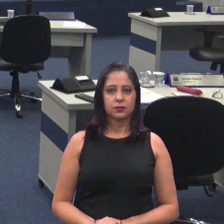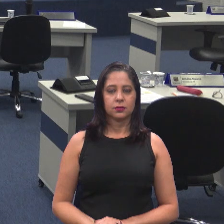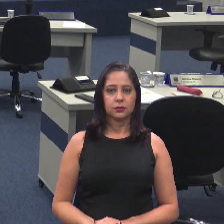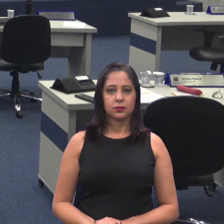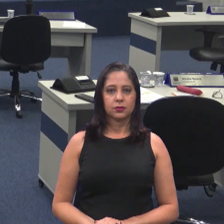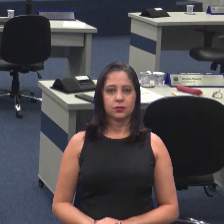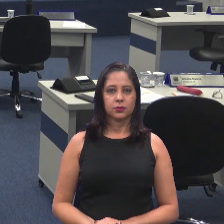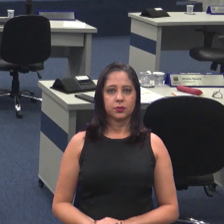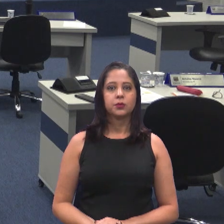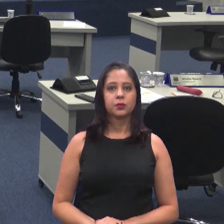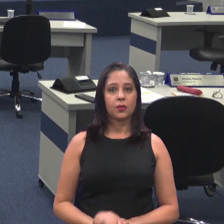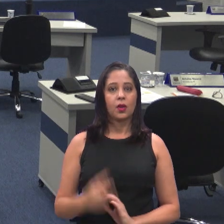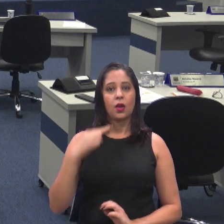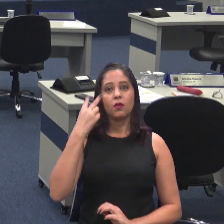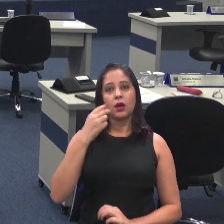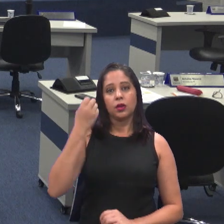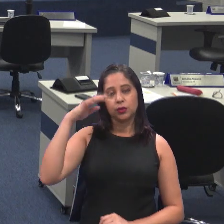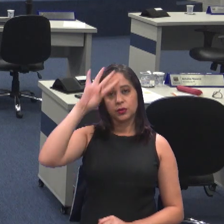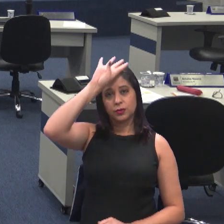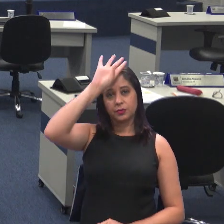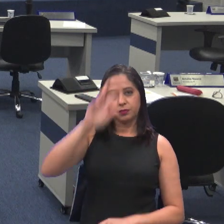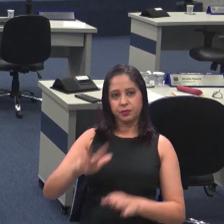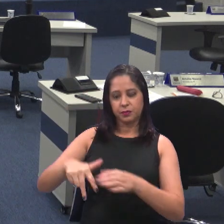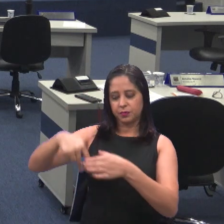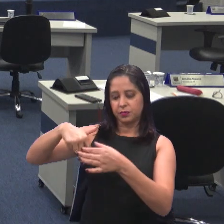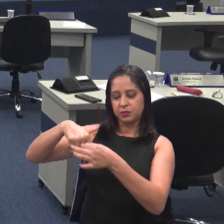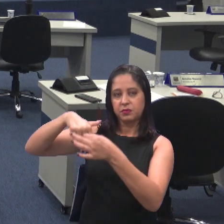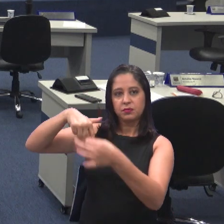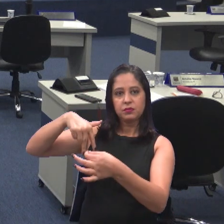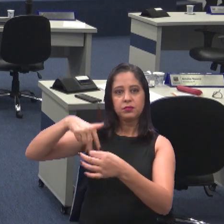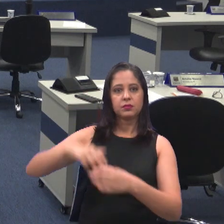Com a palavra, o vereador Sena.